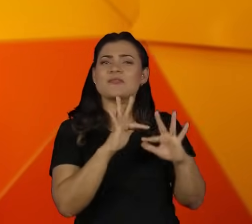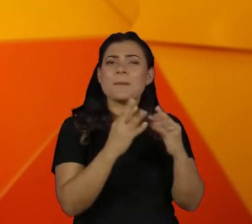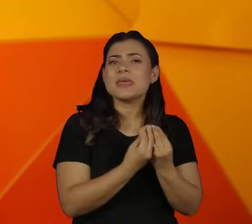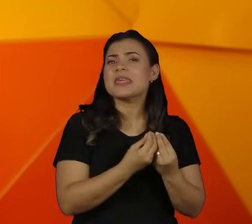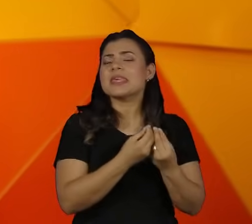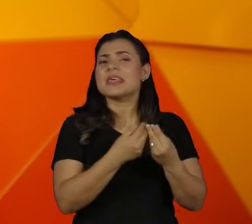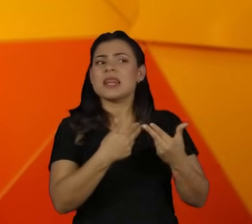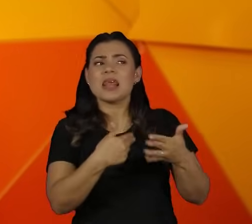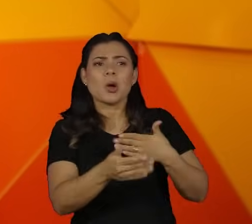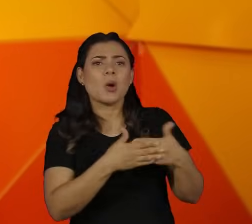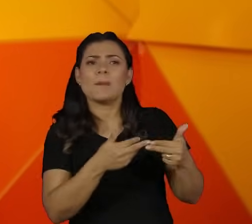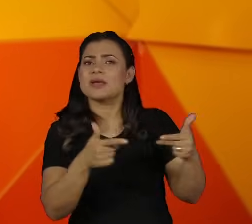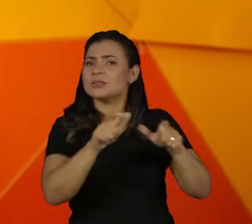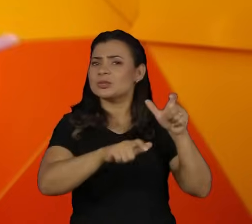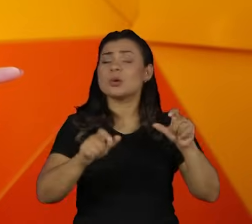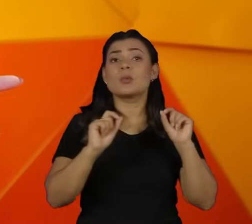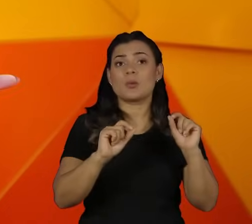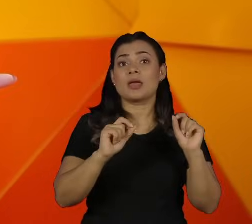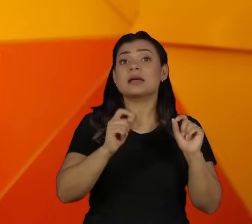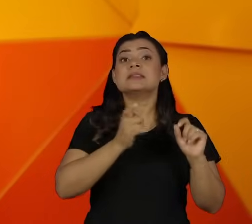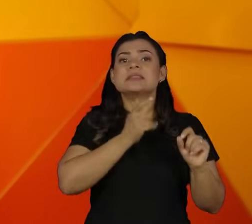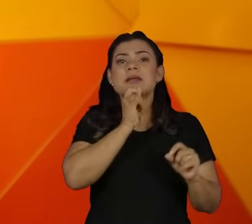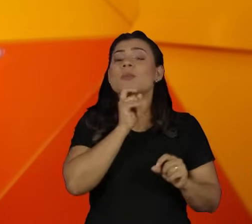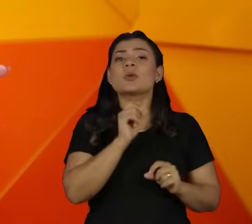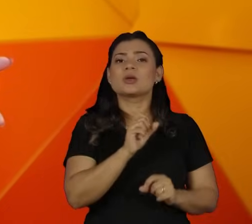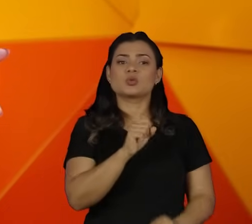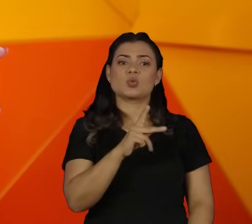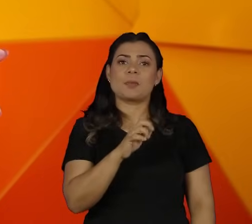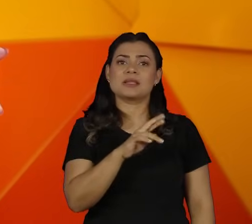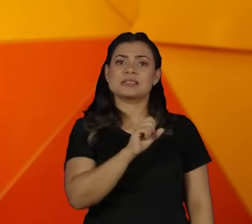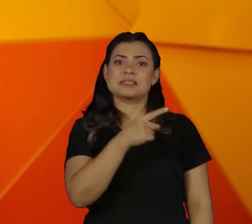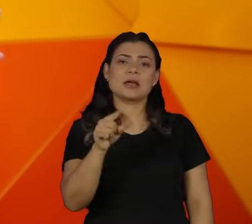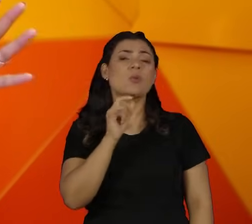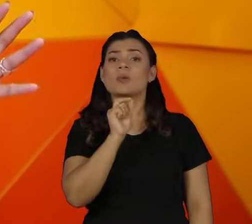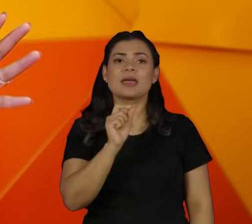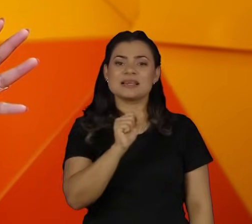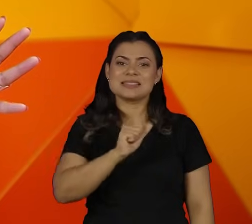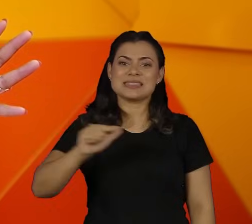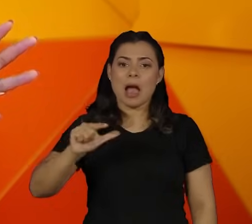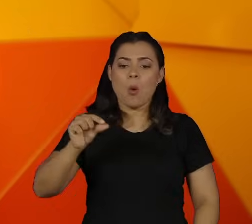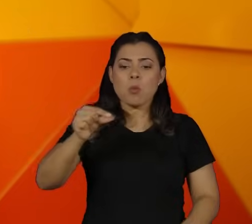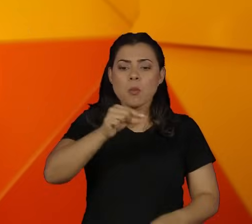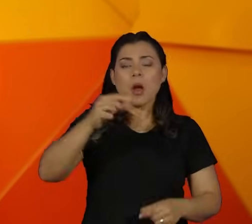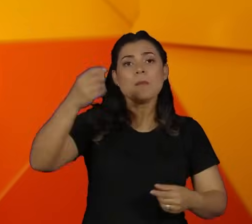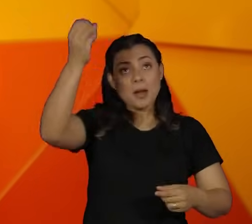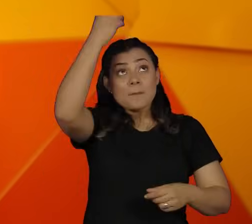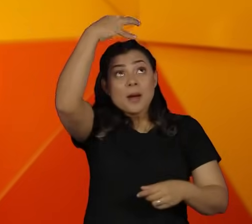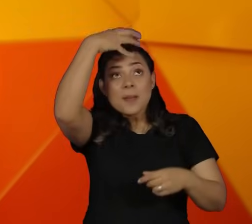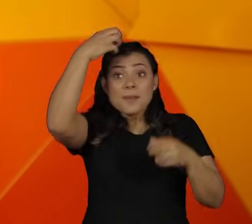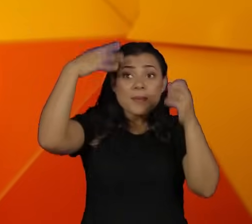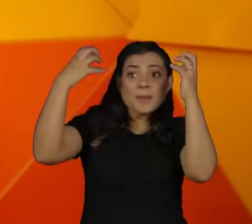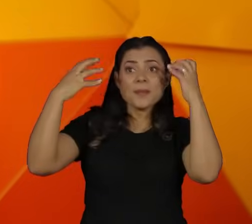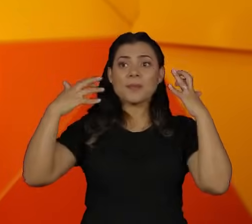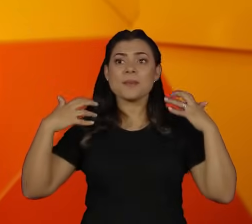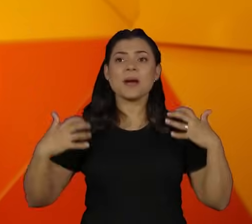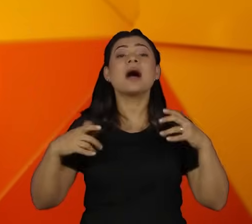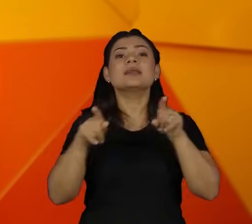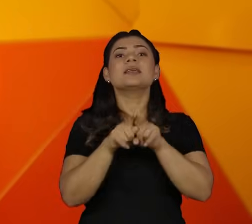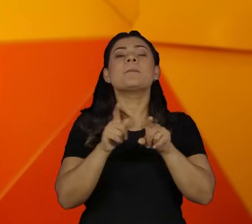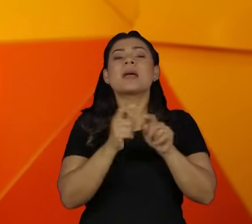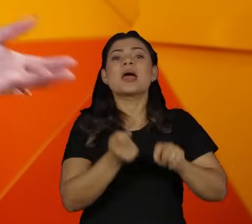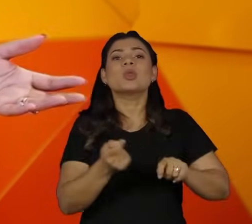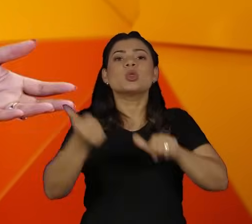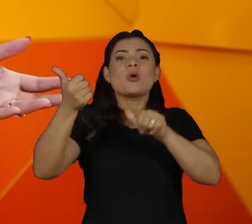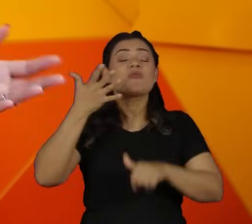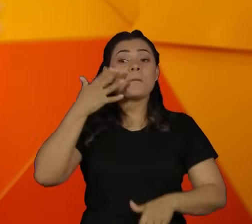hábitos relacionados à superstição. Tomar banho de sal grosso para afastar energia ruim e vestir branco na noite de Réveillon